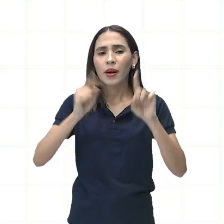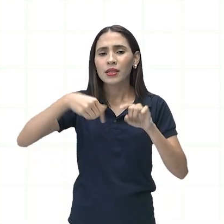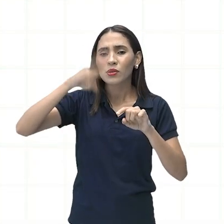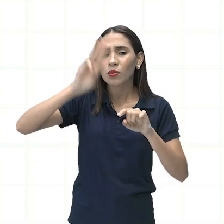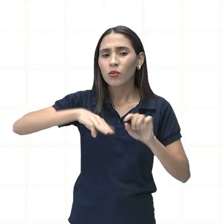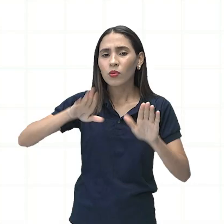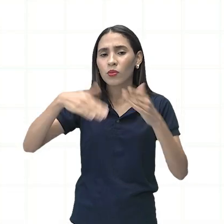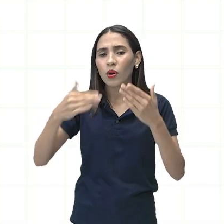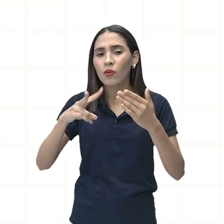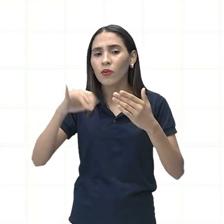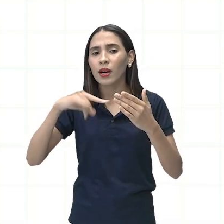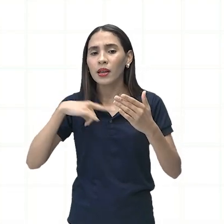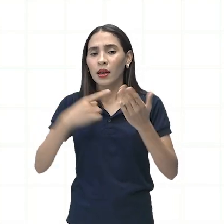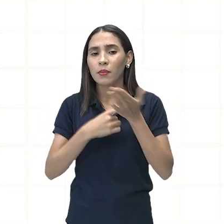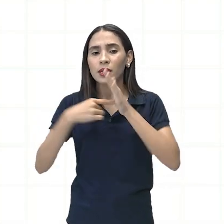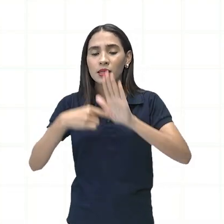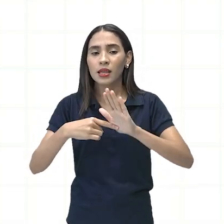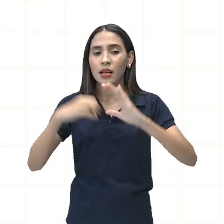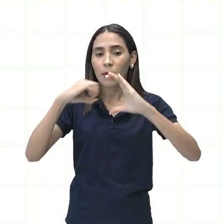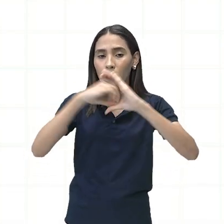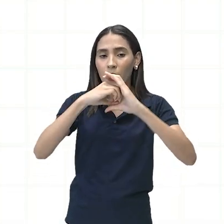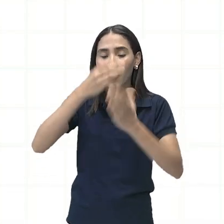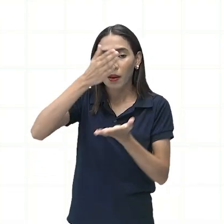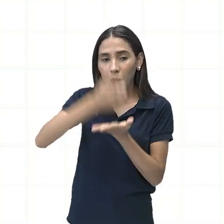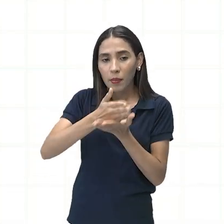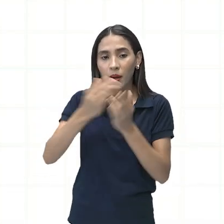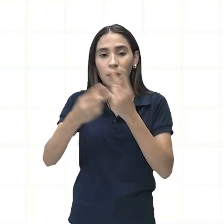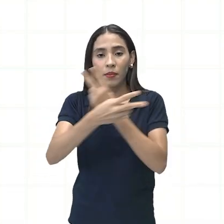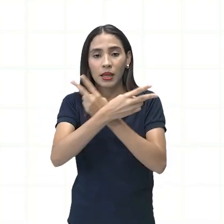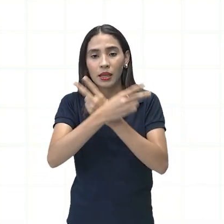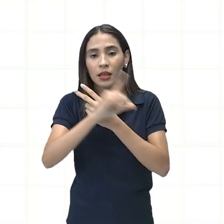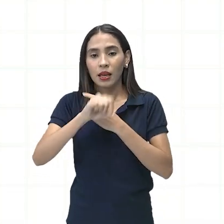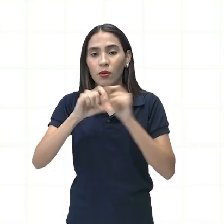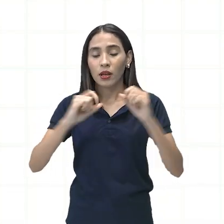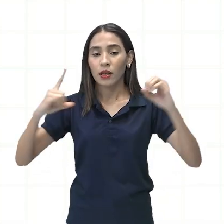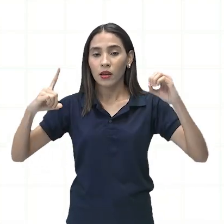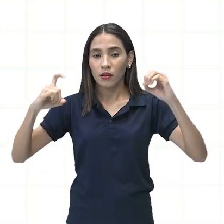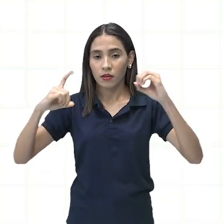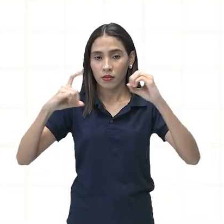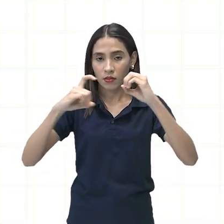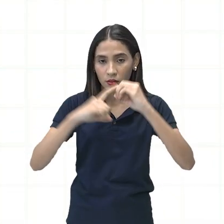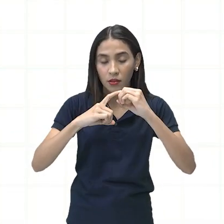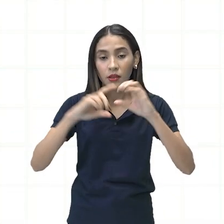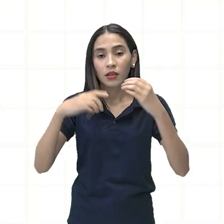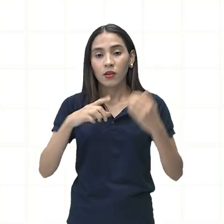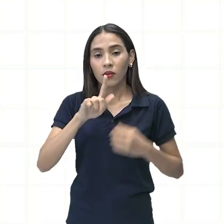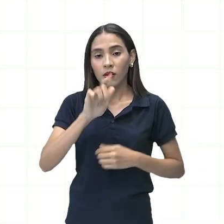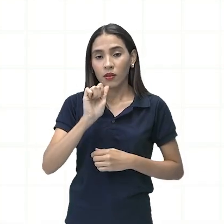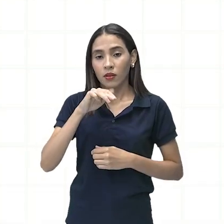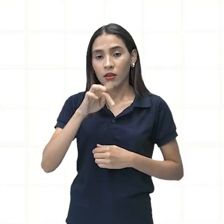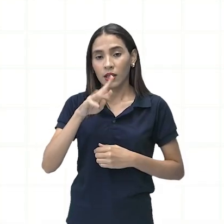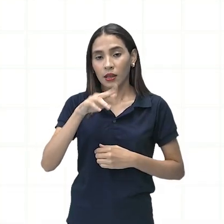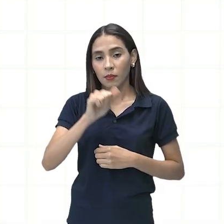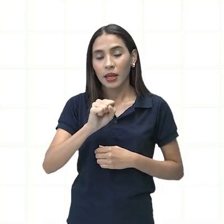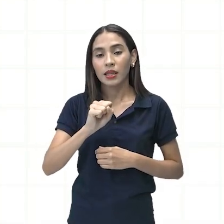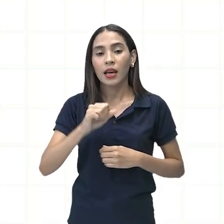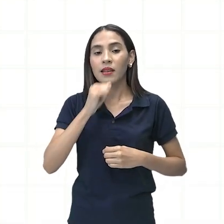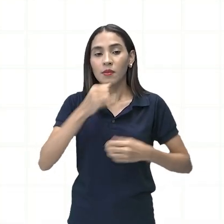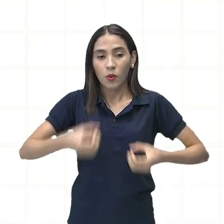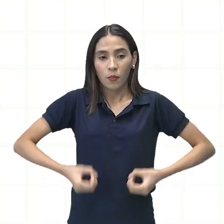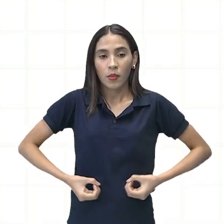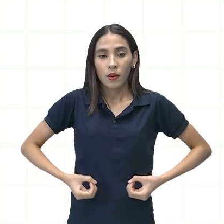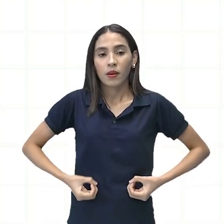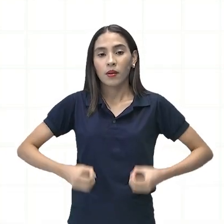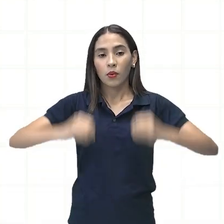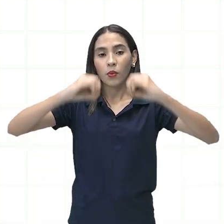células que vão apresentar metade desses cromossomos? São justamente os gametas. No caso, o gameta feminino, o óvulo, e no